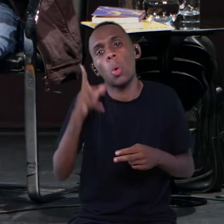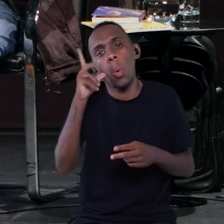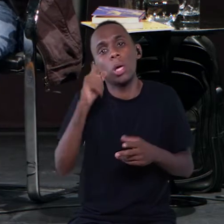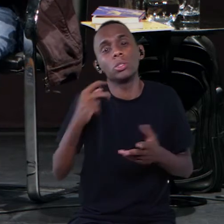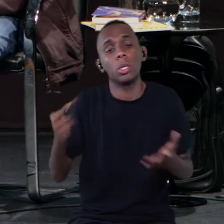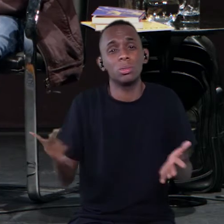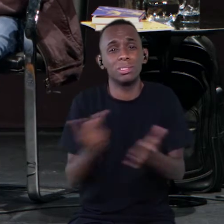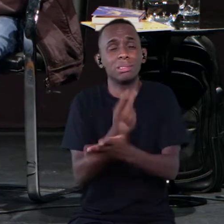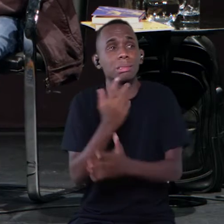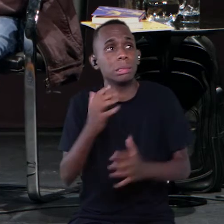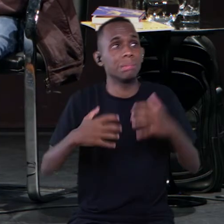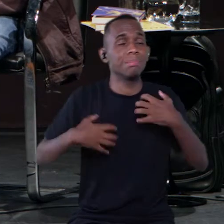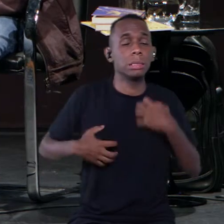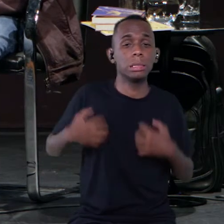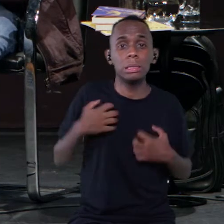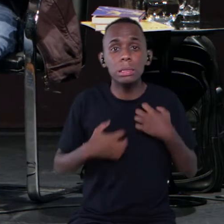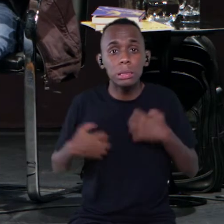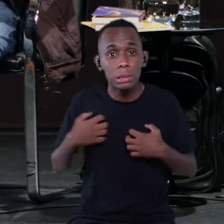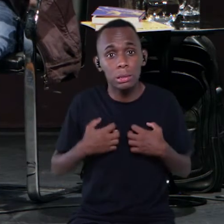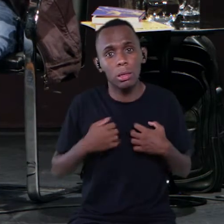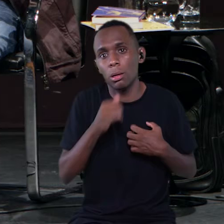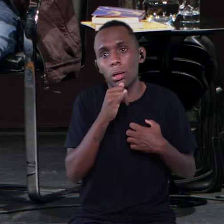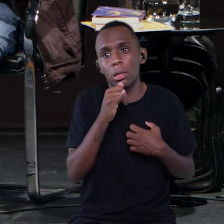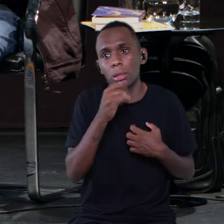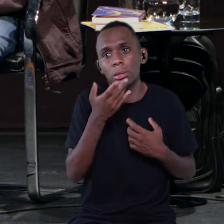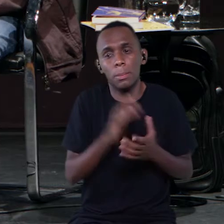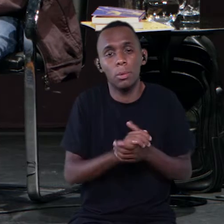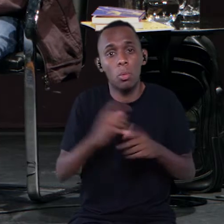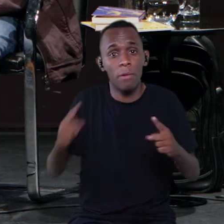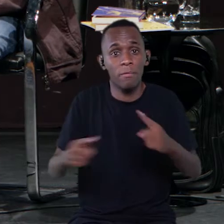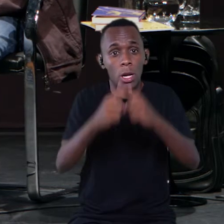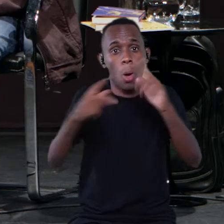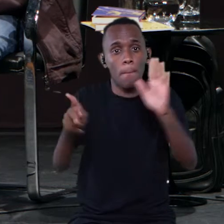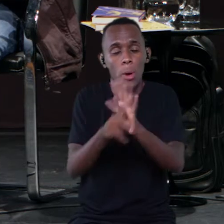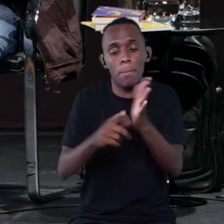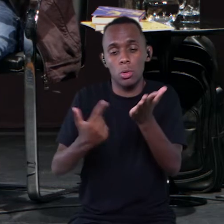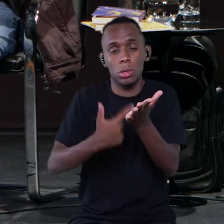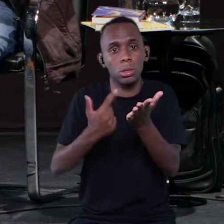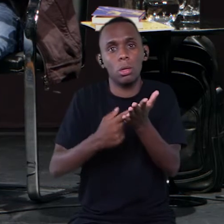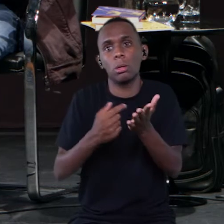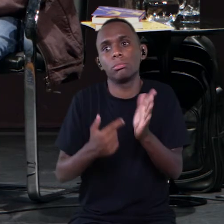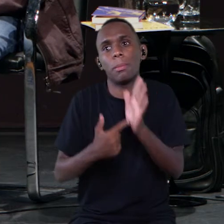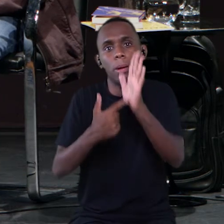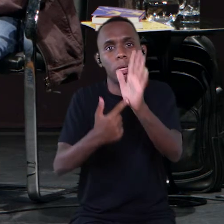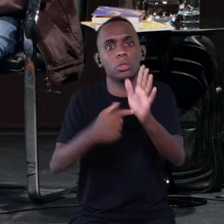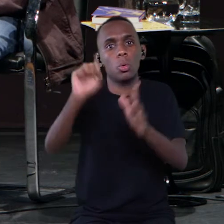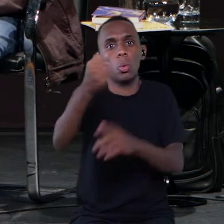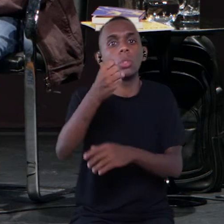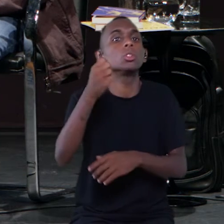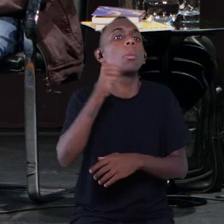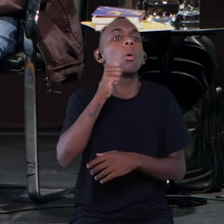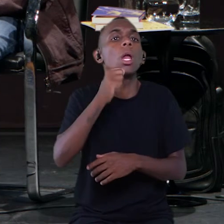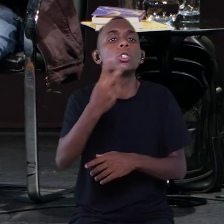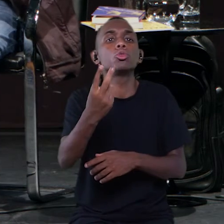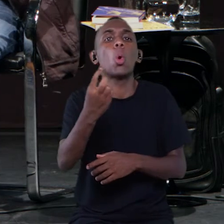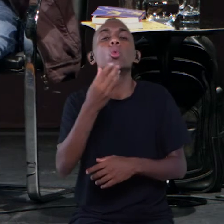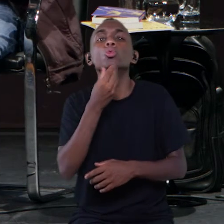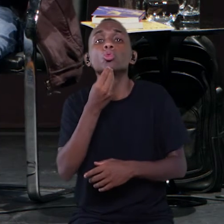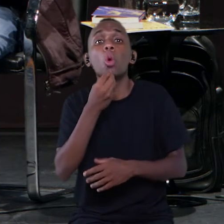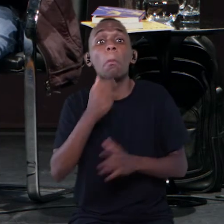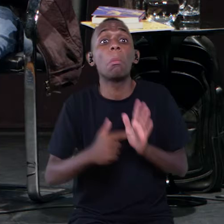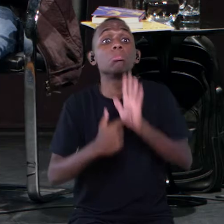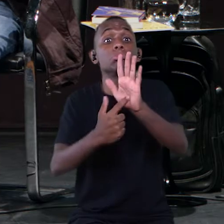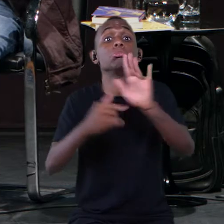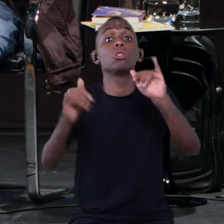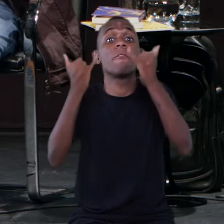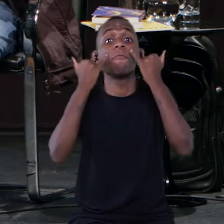esse abalo, esse desconcerto. Né? Você pega uma final de prêmio literário, aí aparecem 8 mulheres e 2 homens. E isso vira